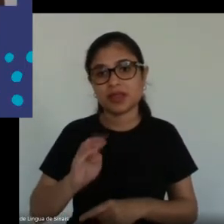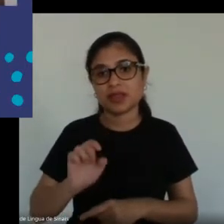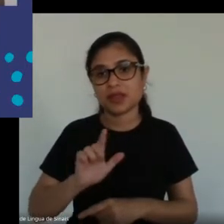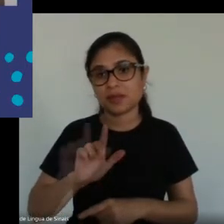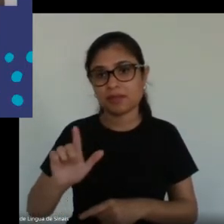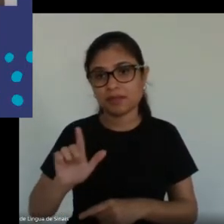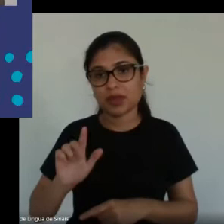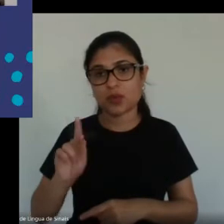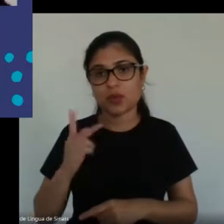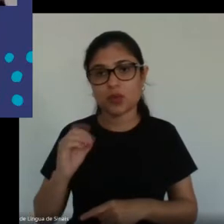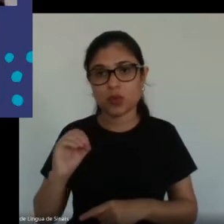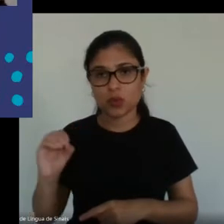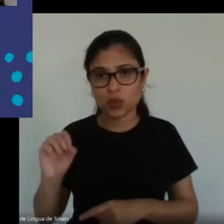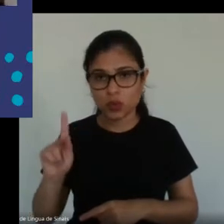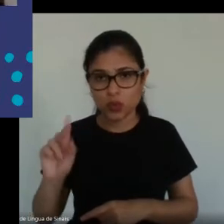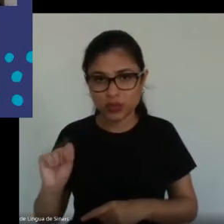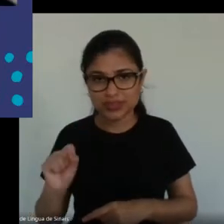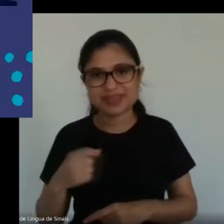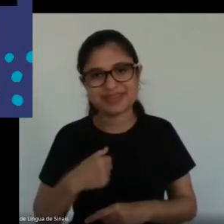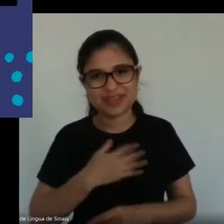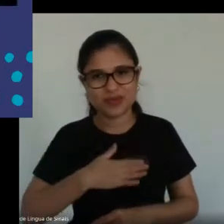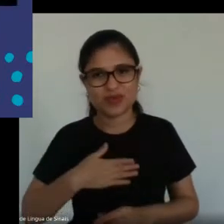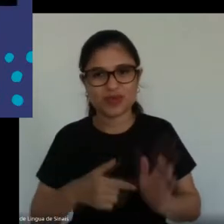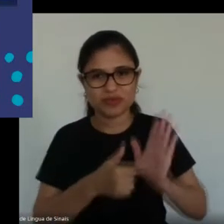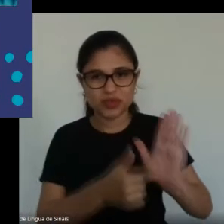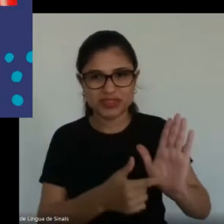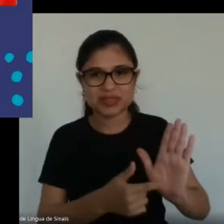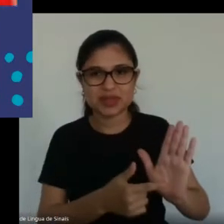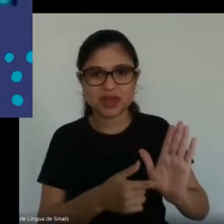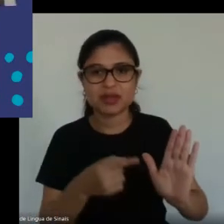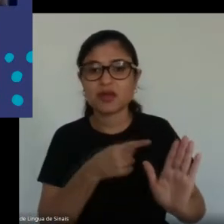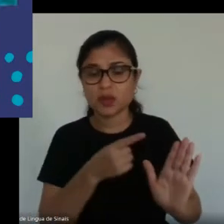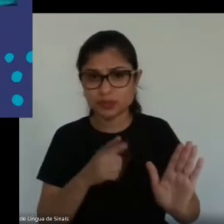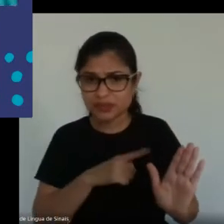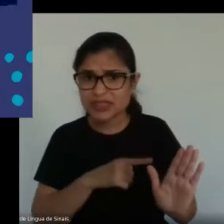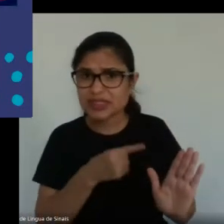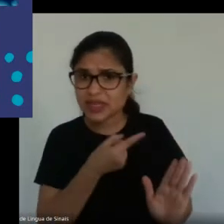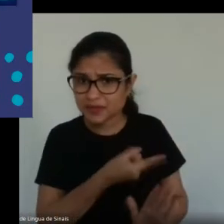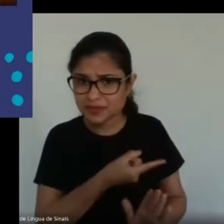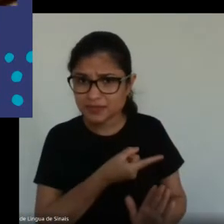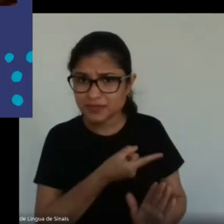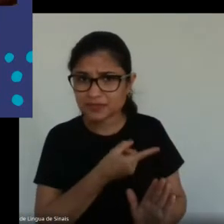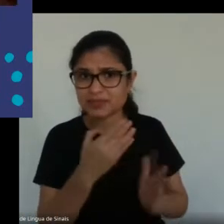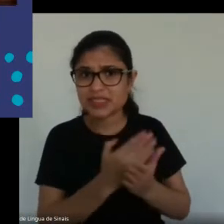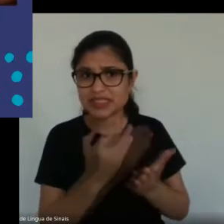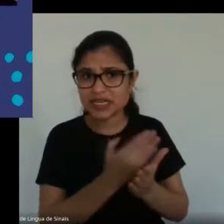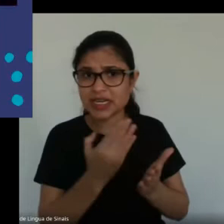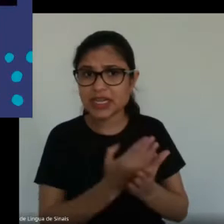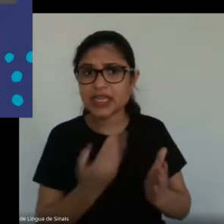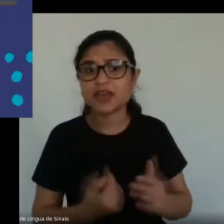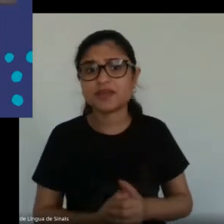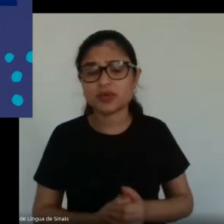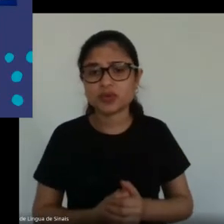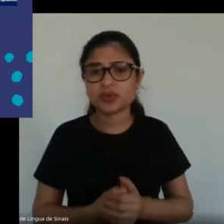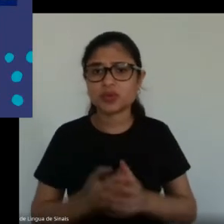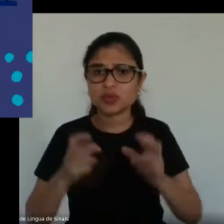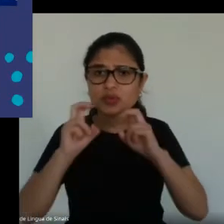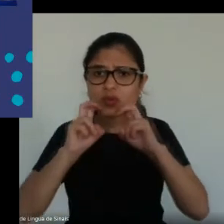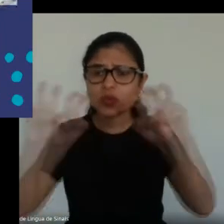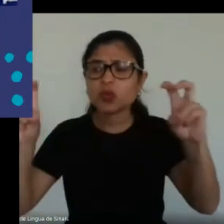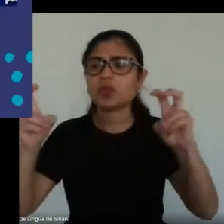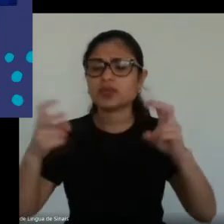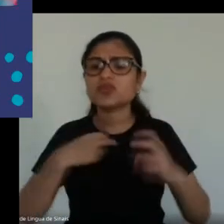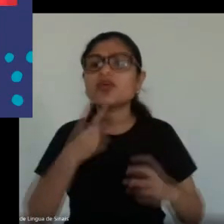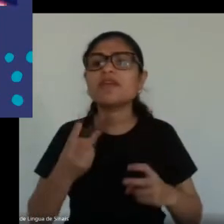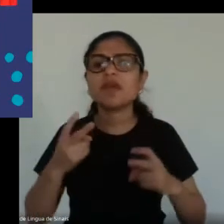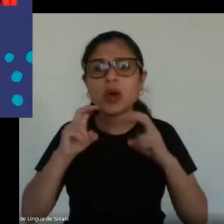tem um da Bell Hooks. Aqui, ó, eu gosto de mostrar esse. Vai ver se tem a Bell Hooks lá, ó. Erga sua voz,